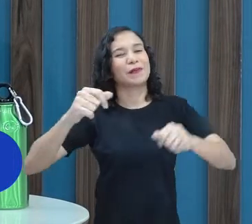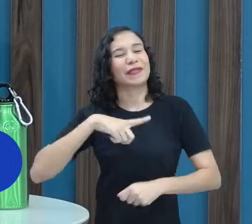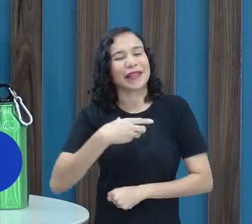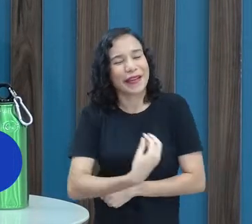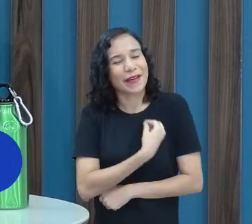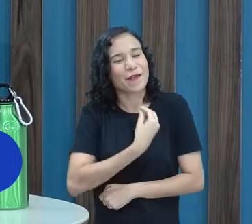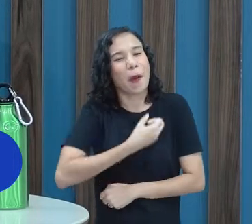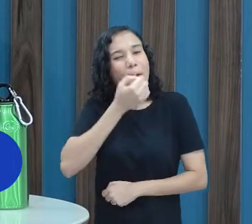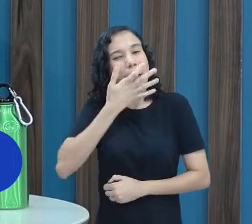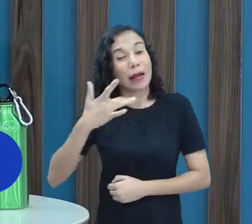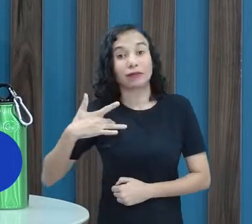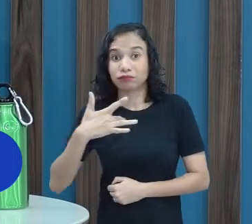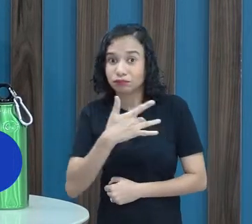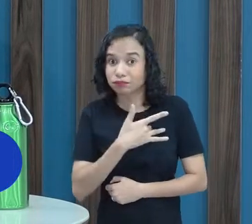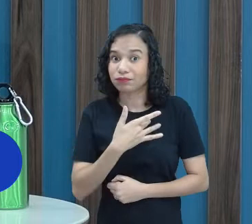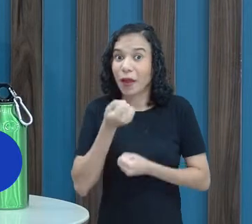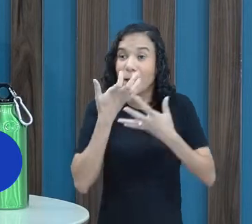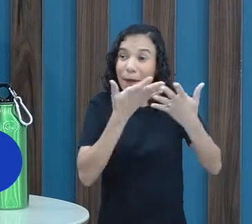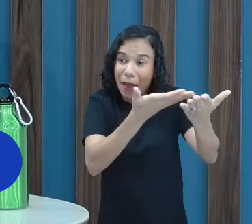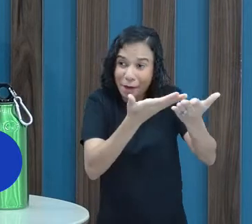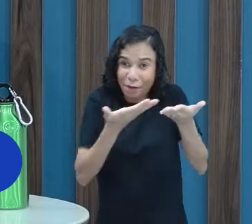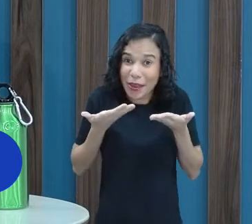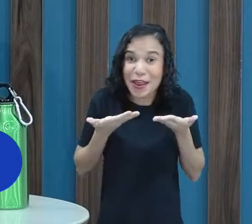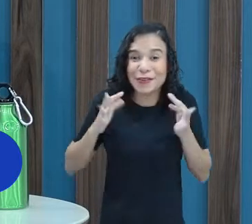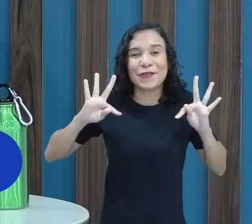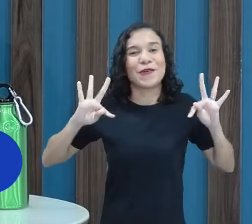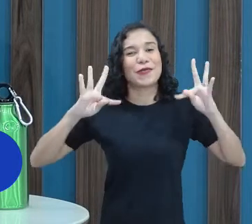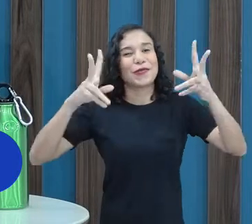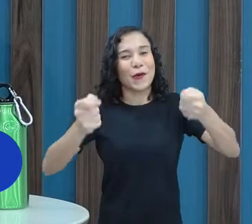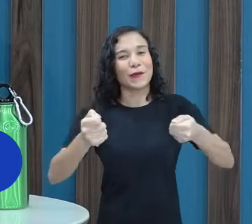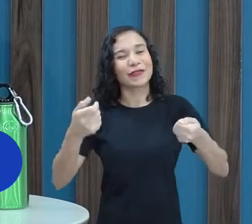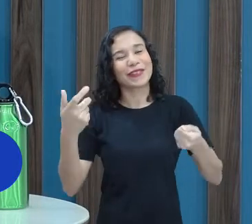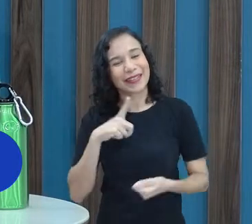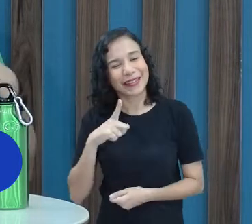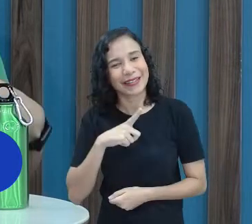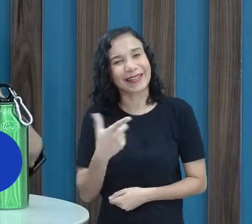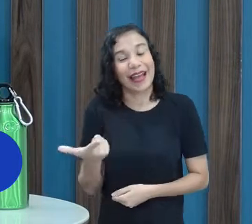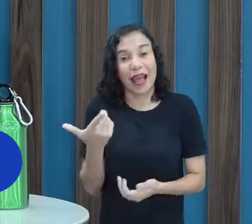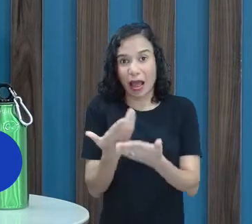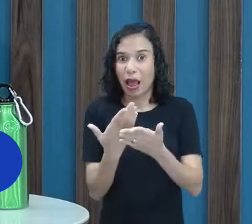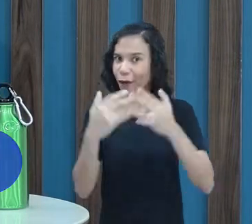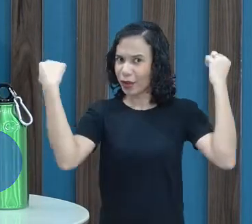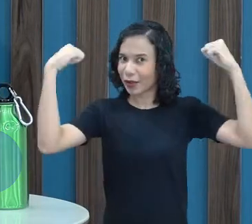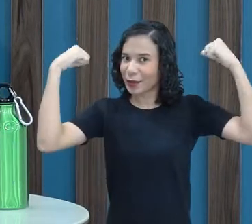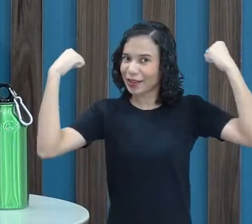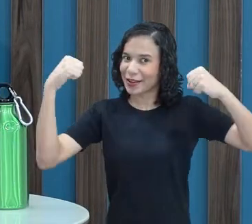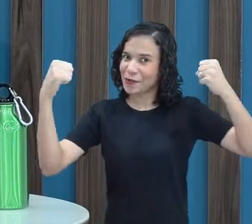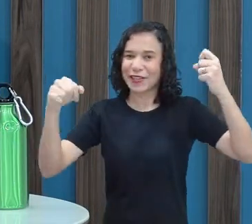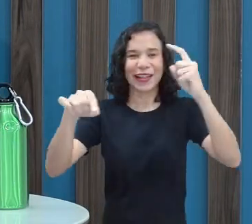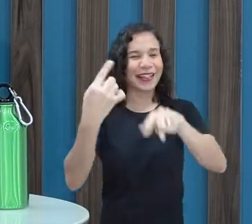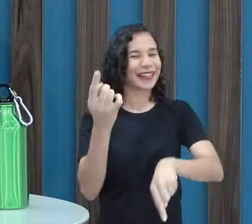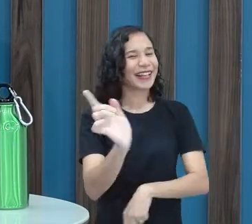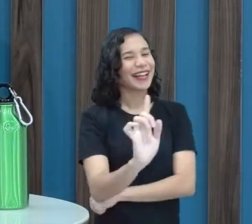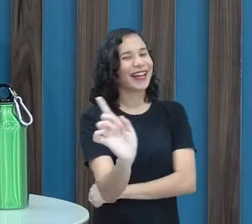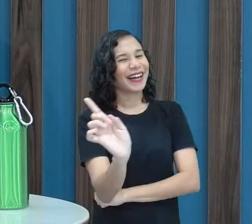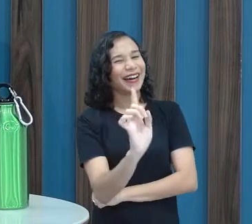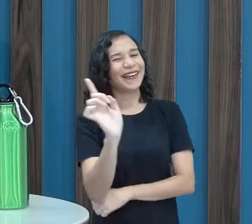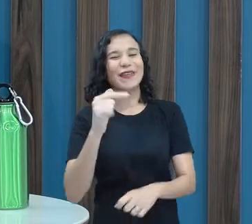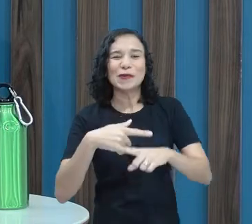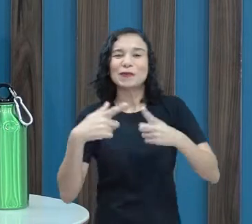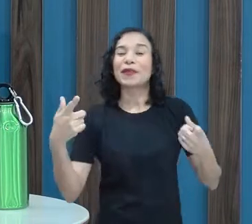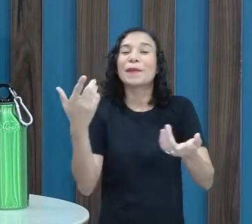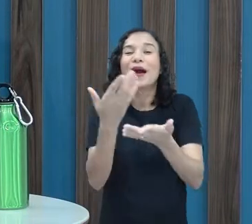bem, né? Sejam muito bem-vindos e bem-vindas aí, não a aula de educação física hoje, né? Mas